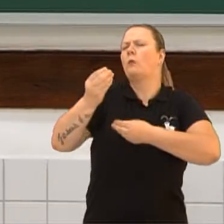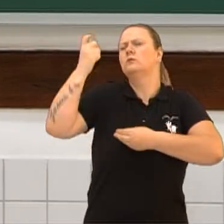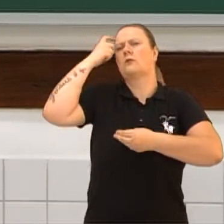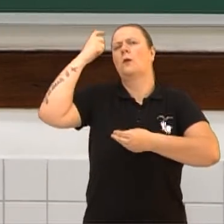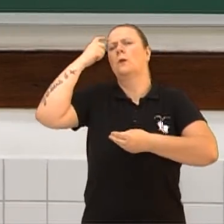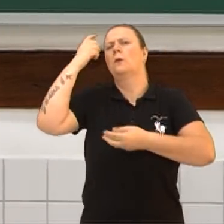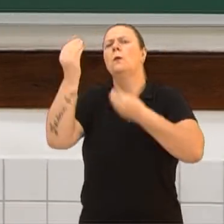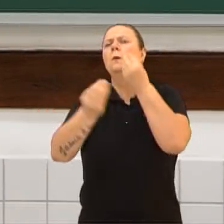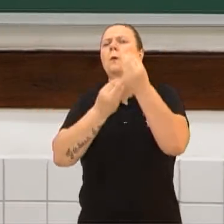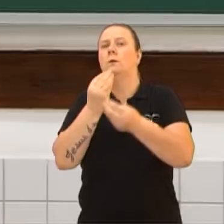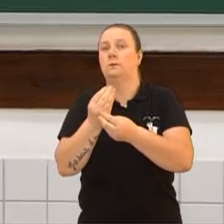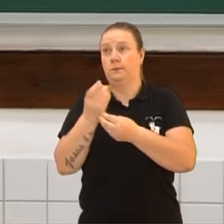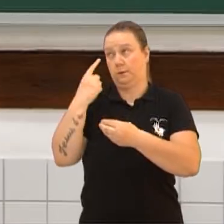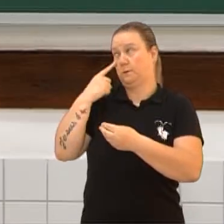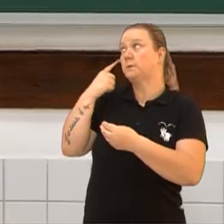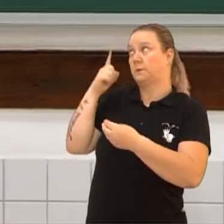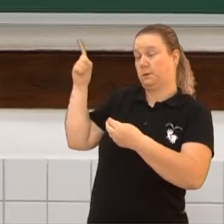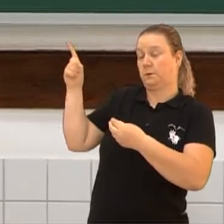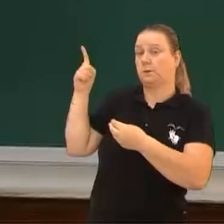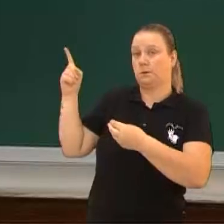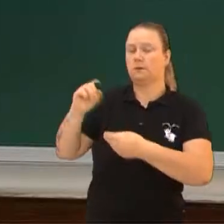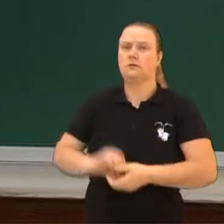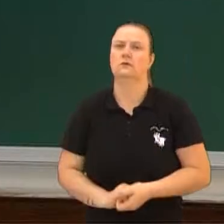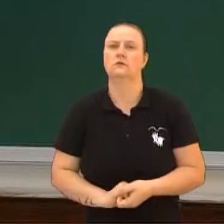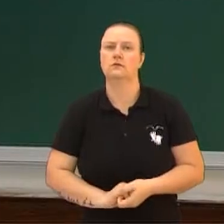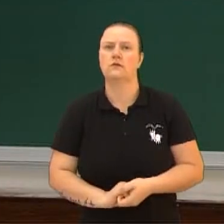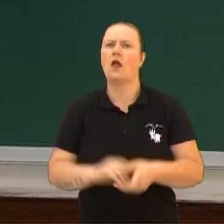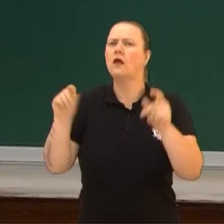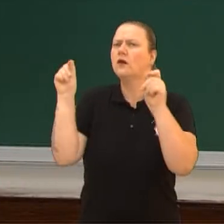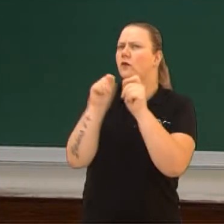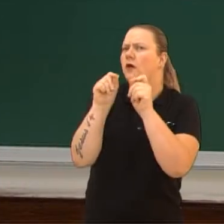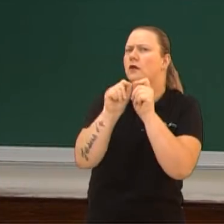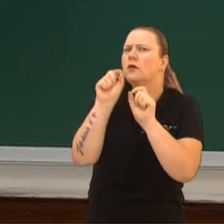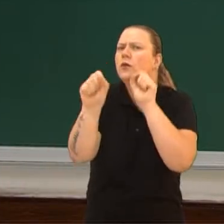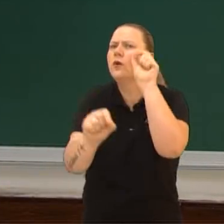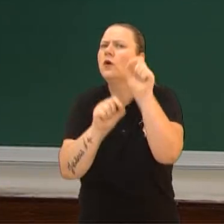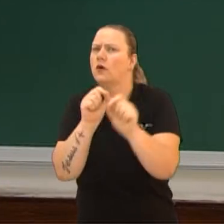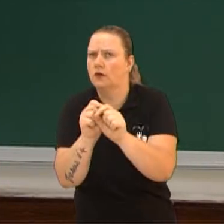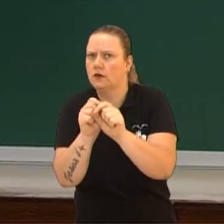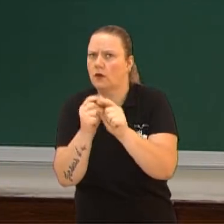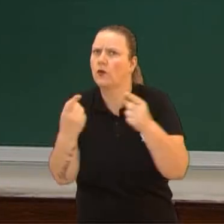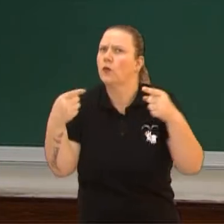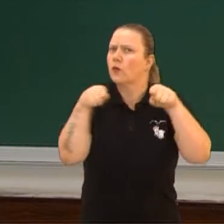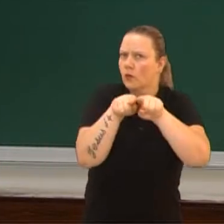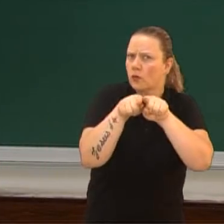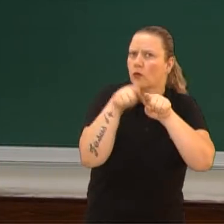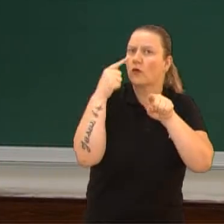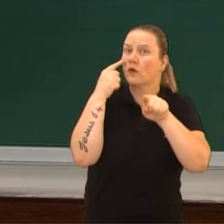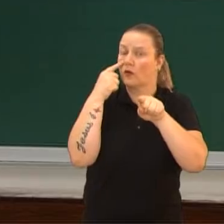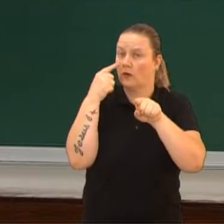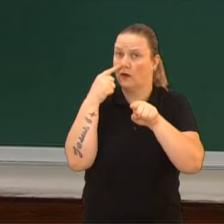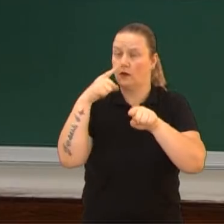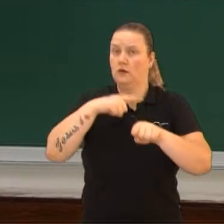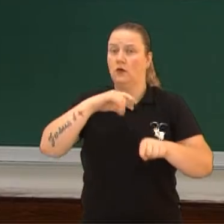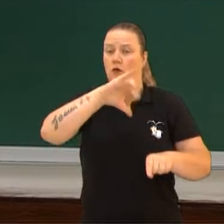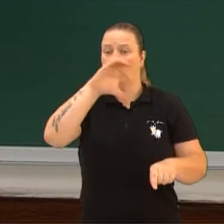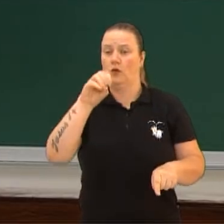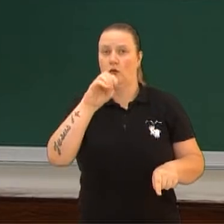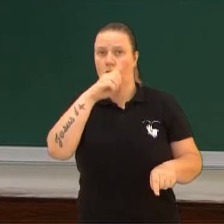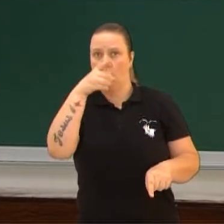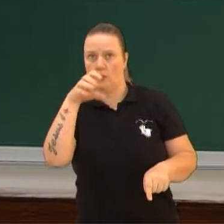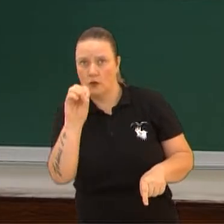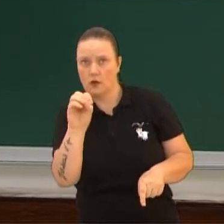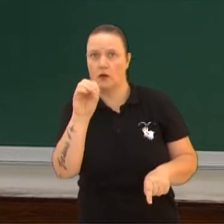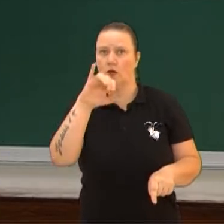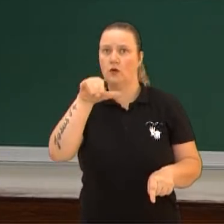pensou? Então, olha só. Então, vamos lá. O que eu tenho que fazer mesmo? Retomando aqui, tá? Então, nós temos lá que o João, o Jorge, o